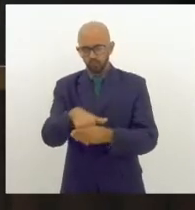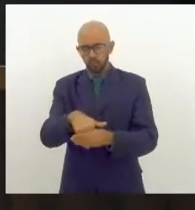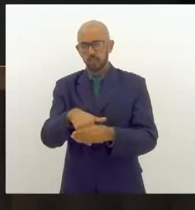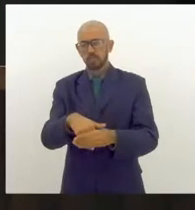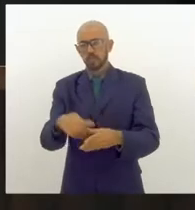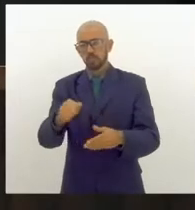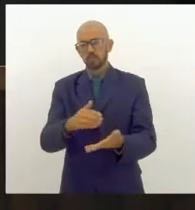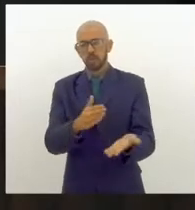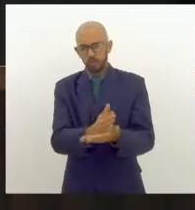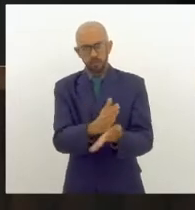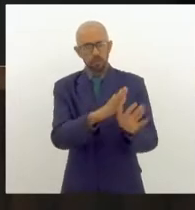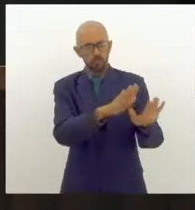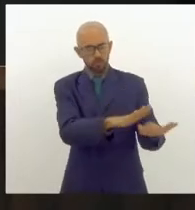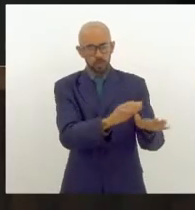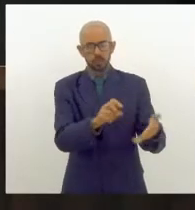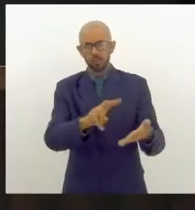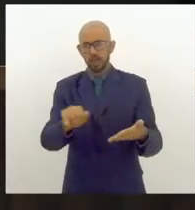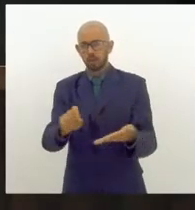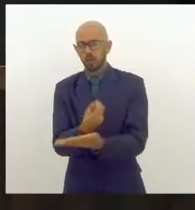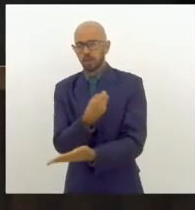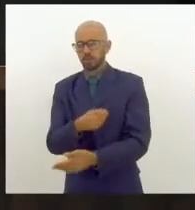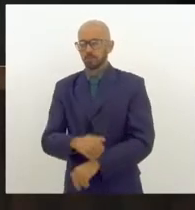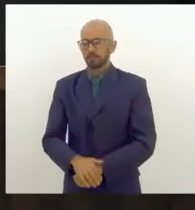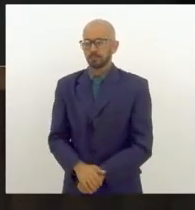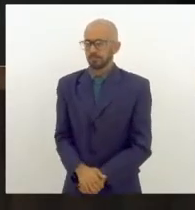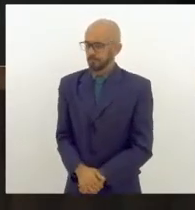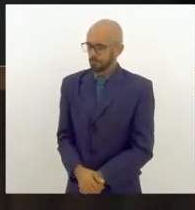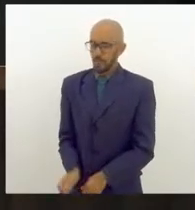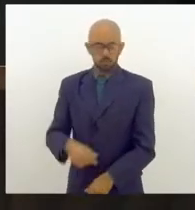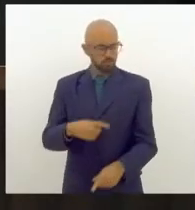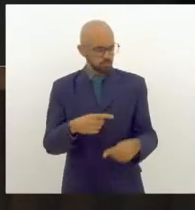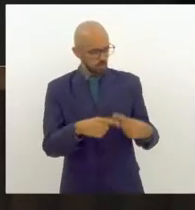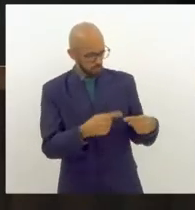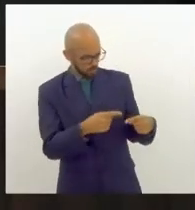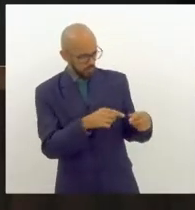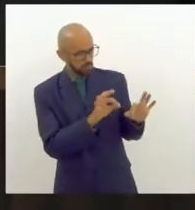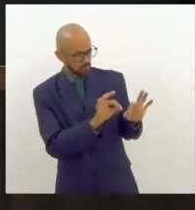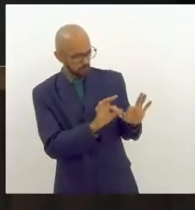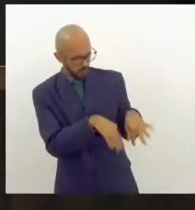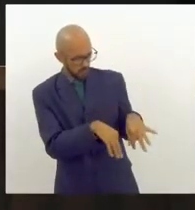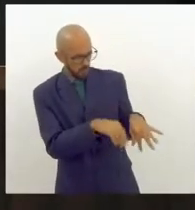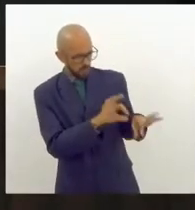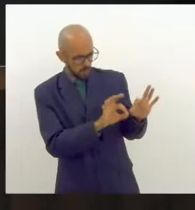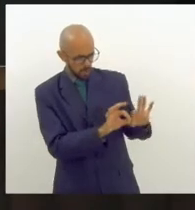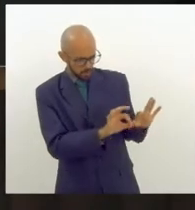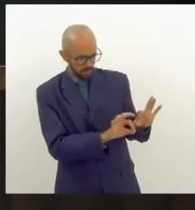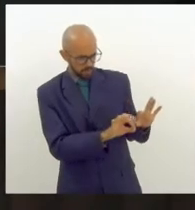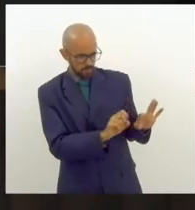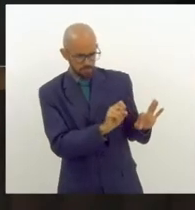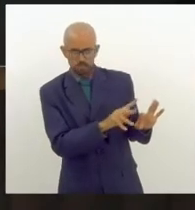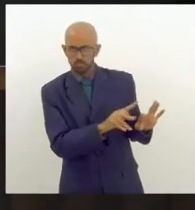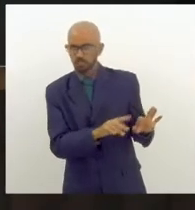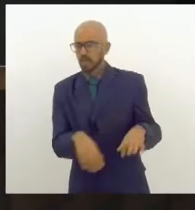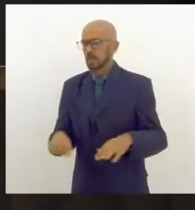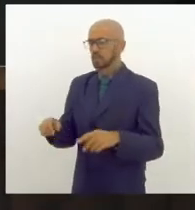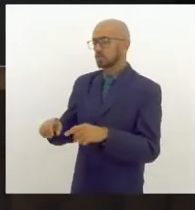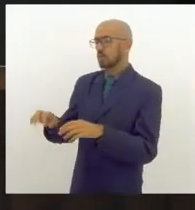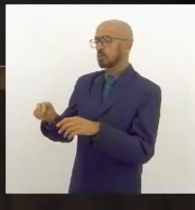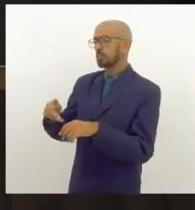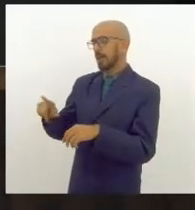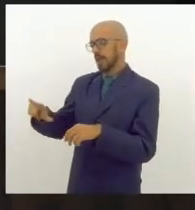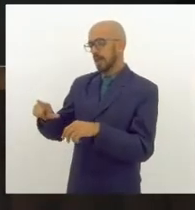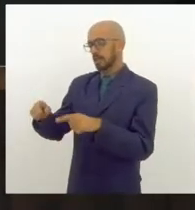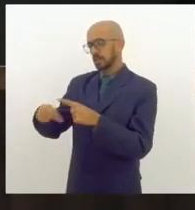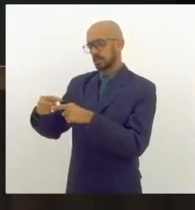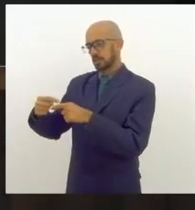aprovam, nesse como estão aprovados, vai autógrafo. Pela ordem, presidente. Final, por favor, pela ordem, deputado. É sobre o PL anterior.